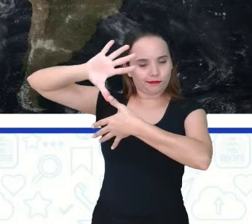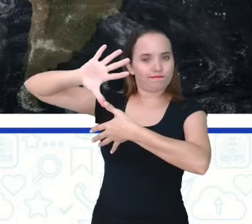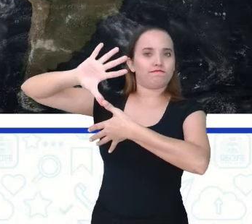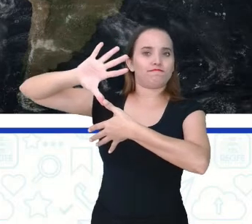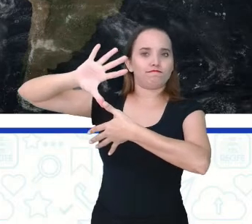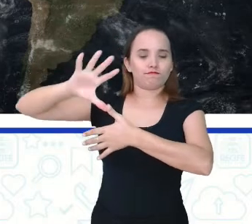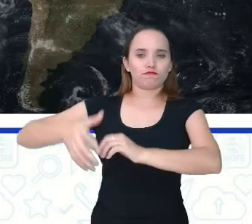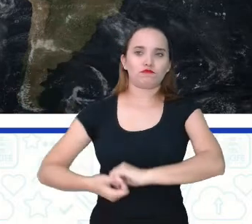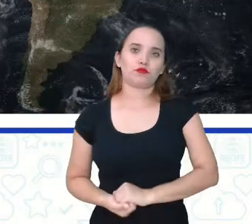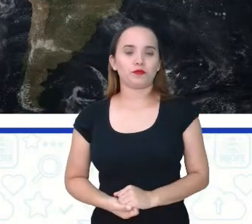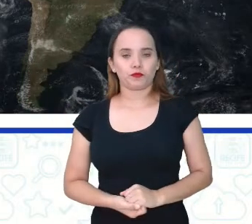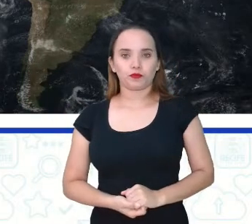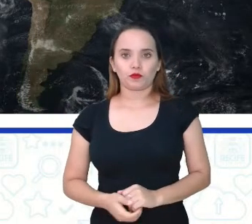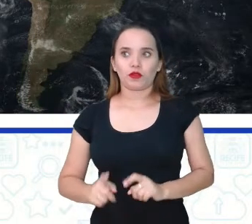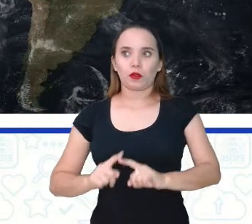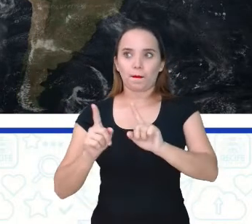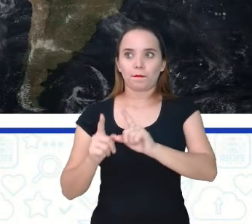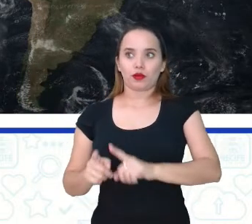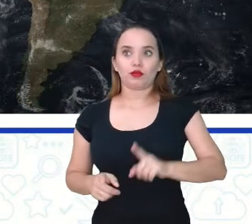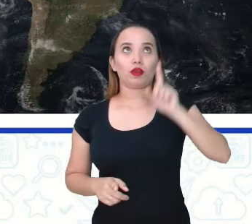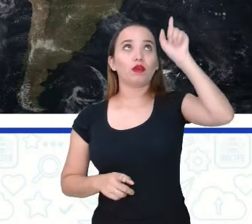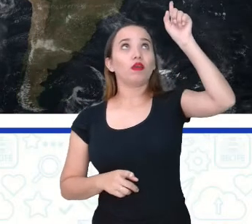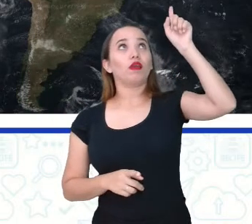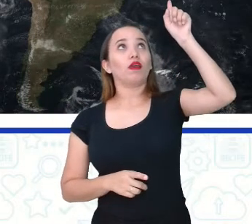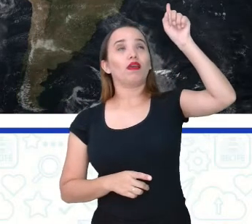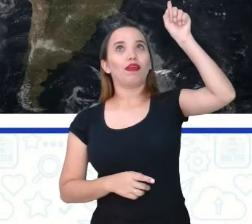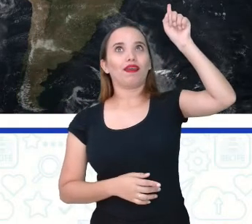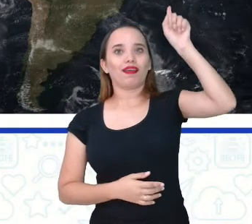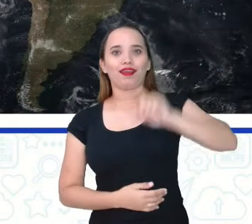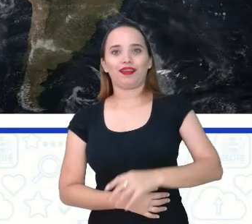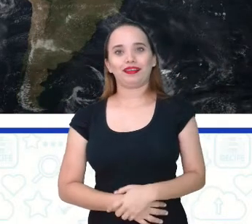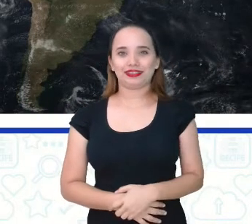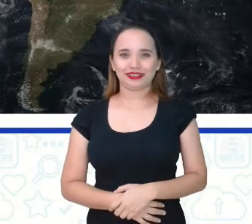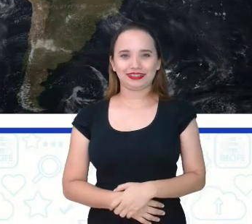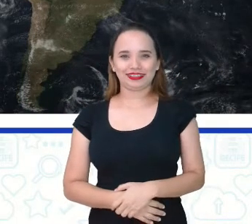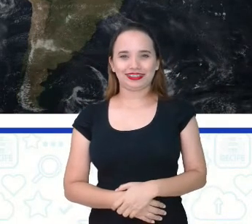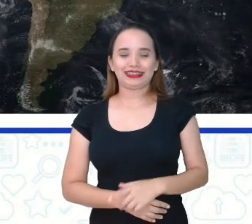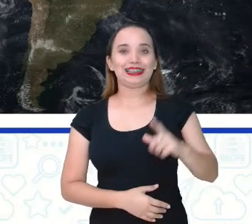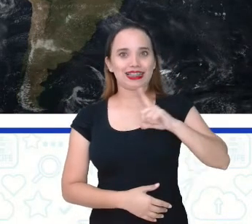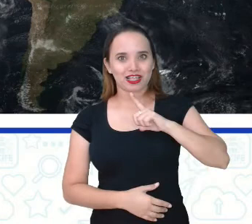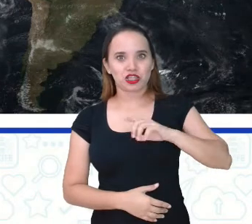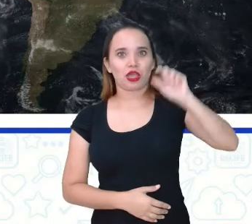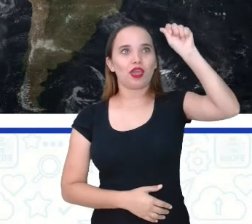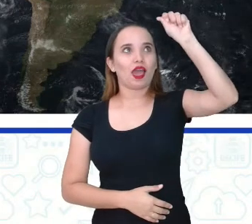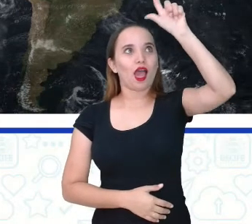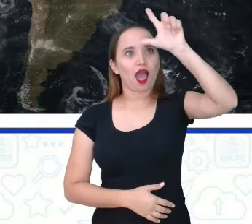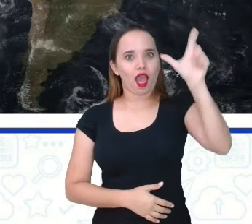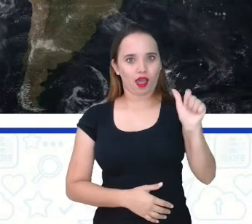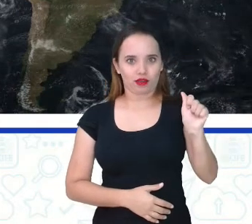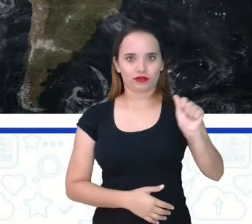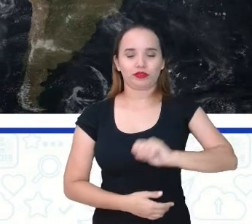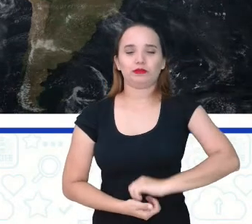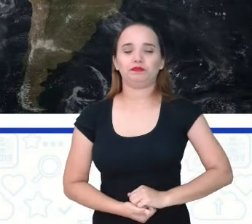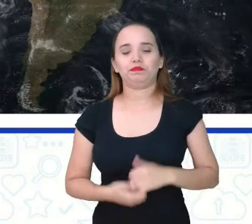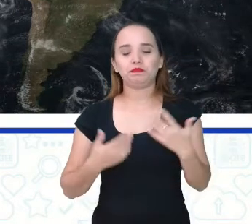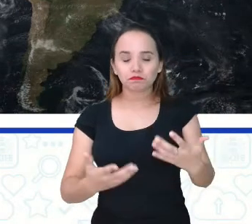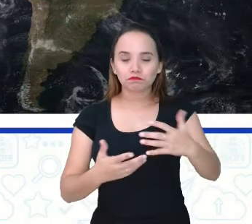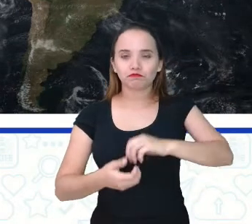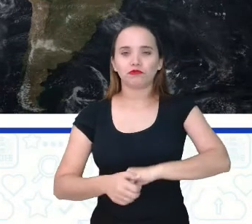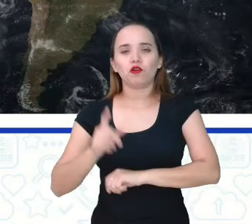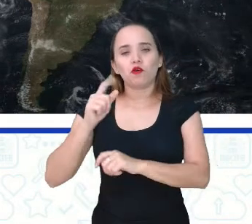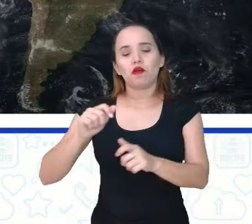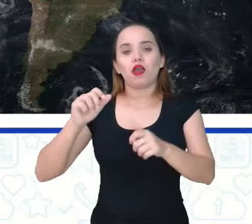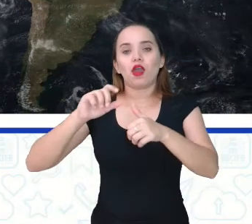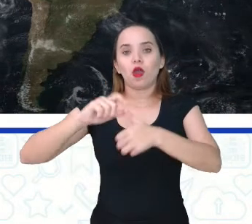Já no lado direito, um pouquinho acima, no seu lado, aliás, no seu lado, no lado direito do vídeo. A África, muito bem. Então a América é o continente com